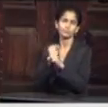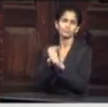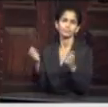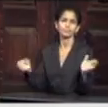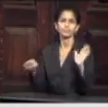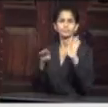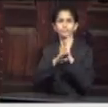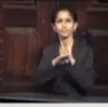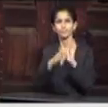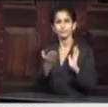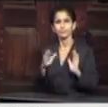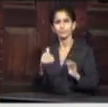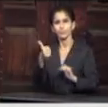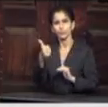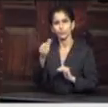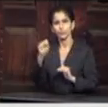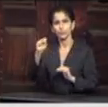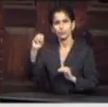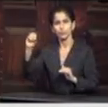em torno de R$ 1.800.